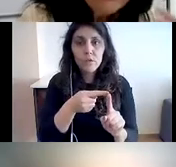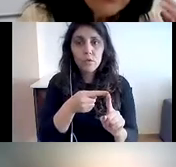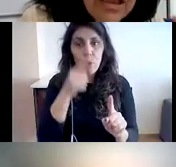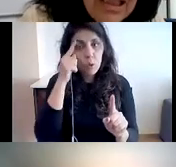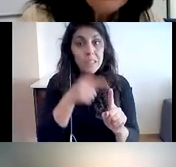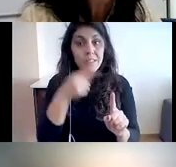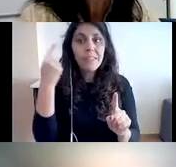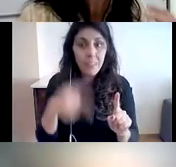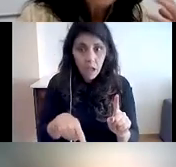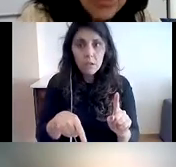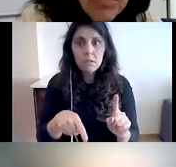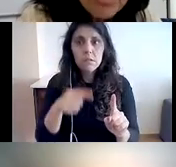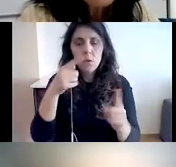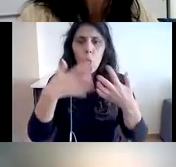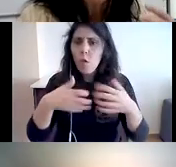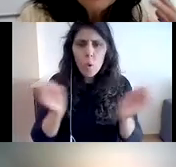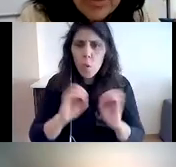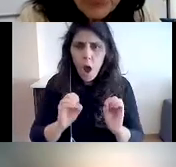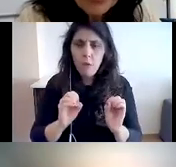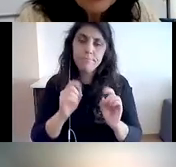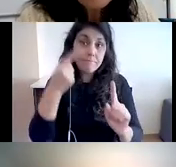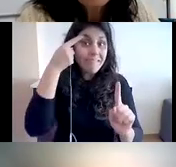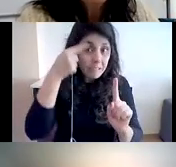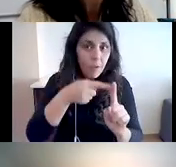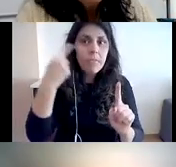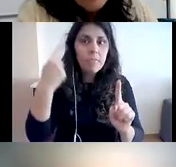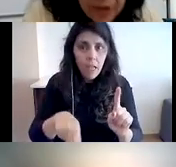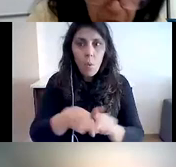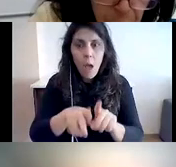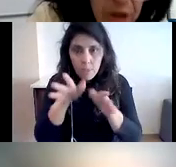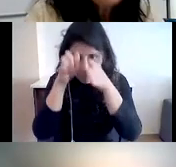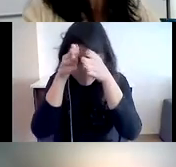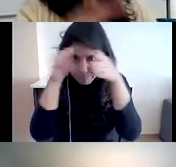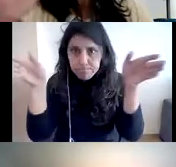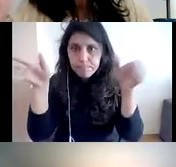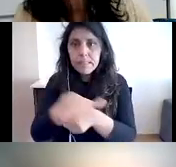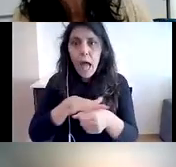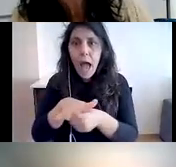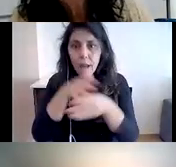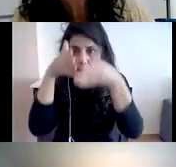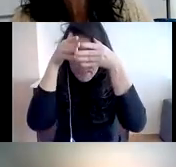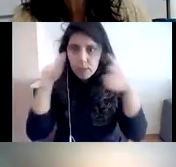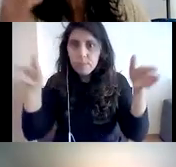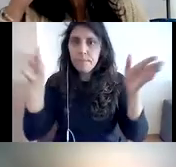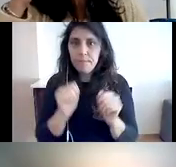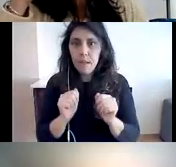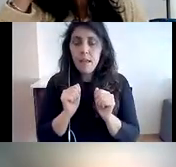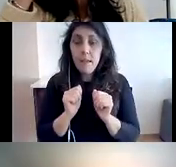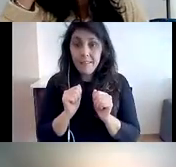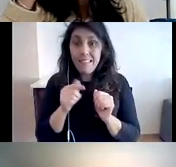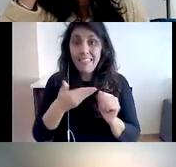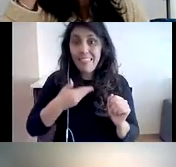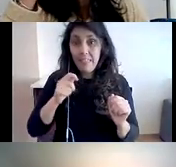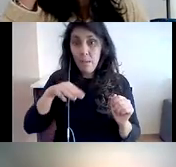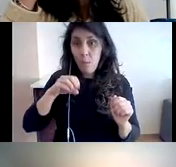têm, inegavelmente, uma dimensão de democratização. Dito isto, aqui